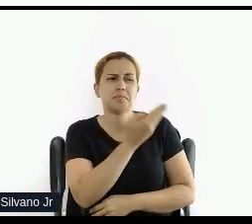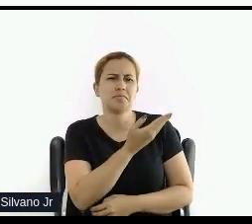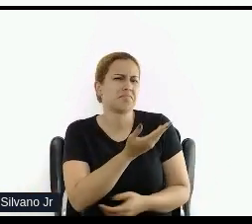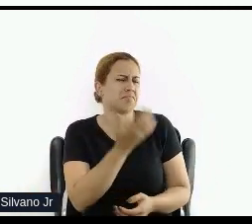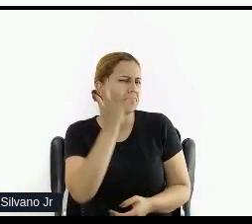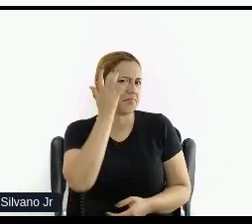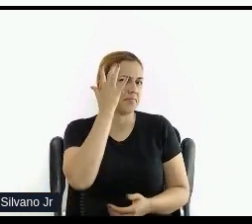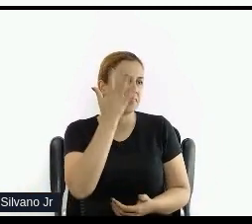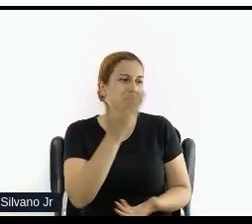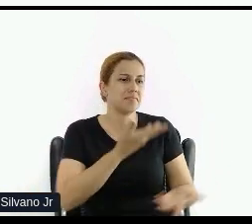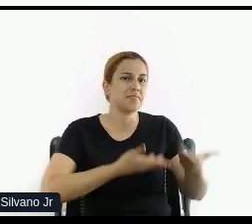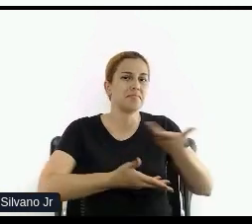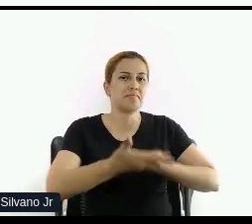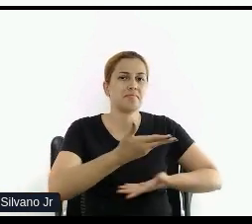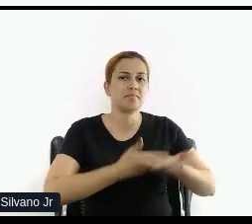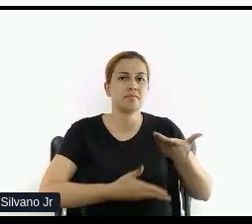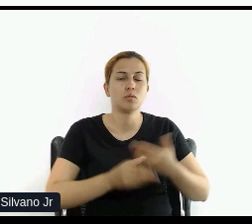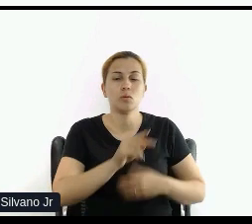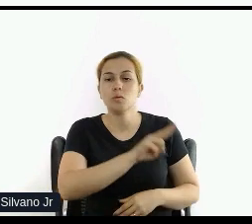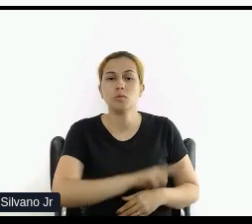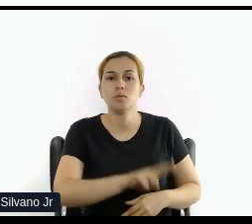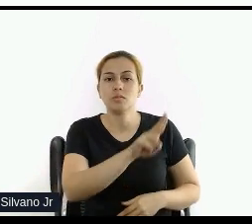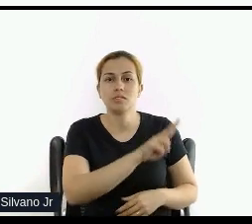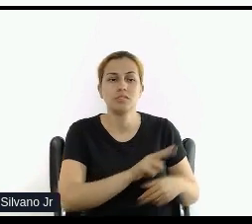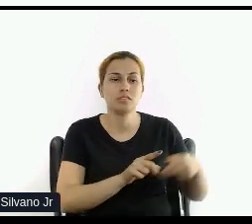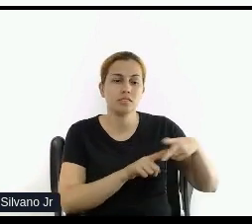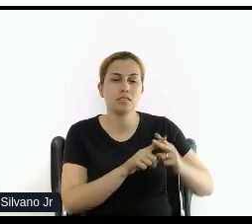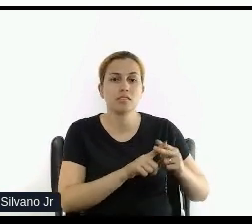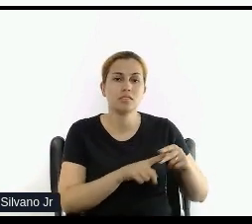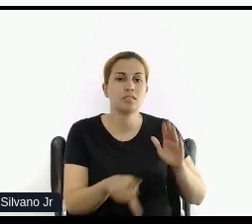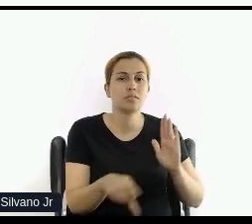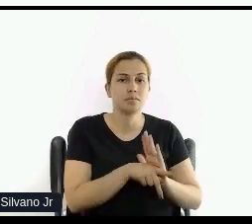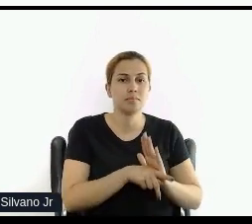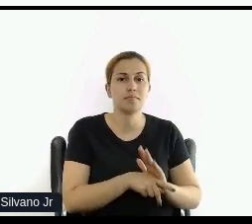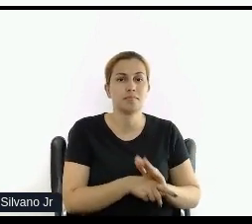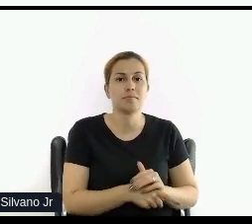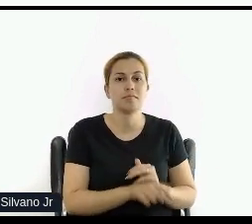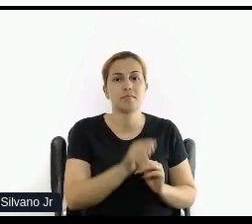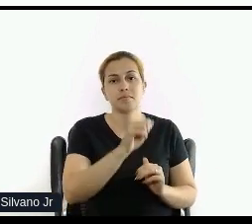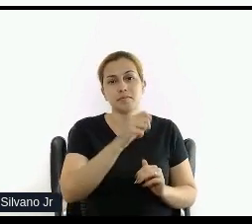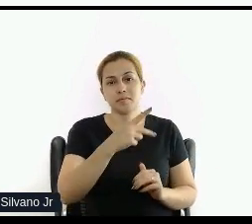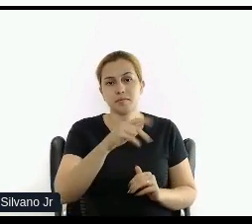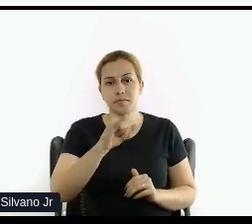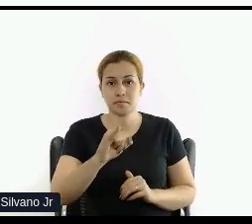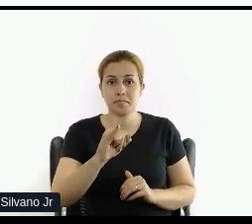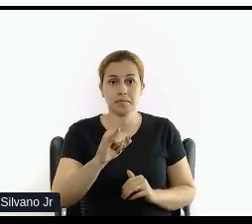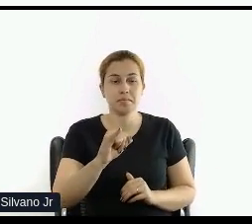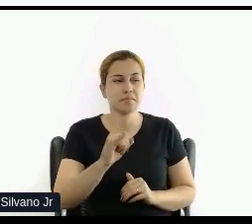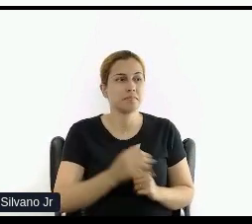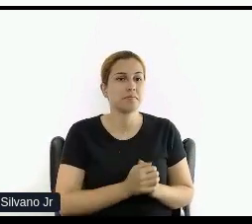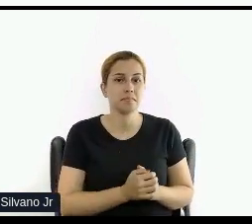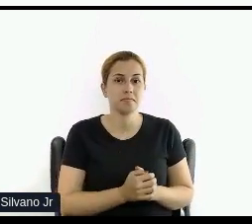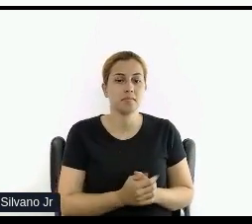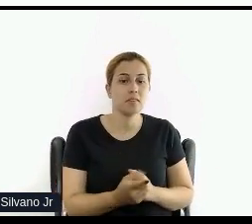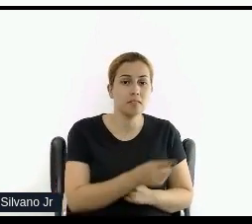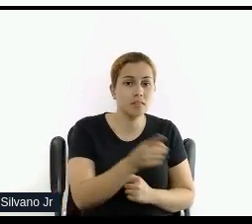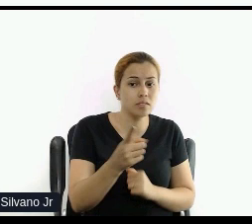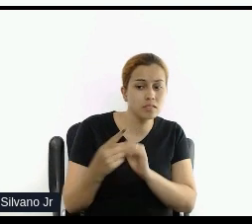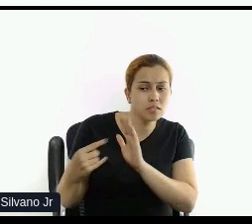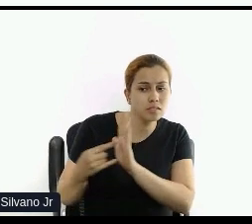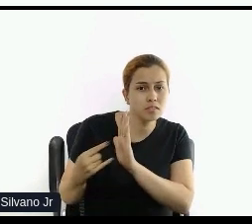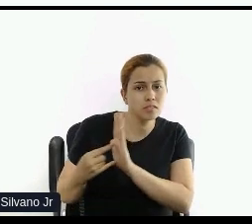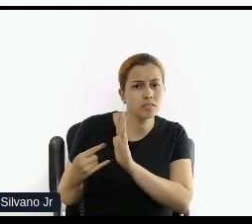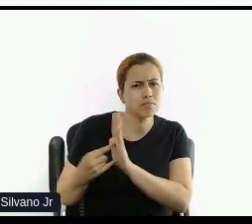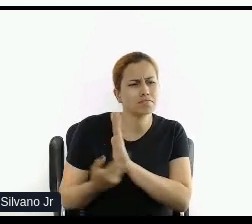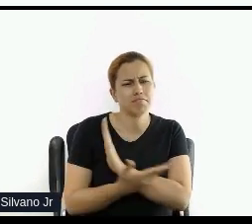como a gente consegue estar utilizando essa ferramenta via a API dela. Então, para pessoas desenvolvedoras, isso é um fluxo